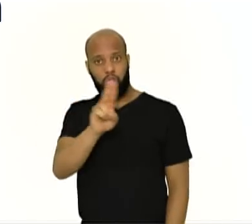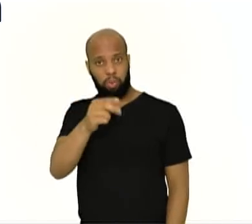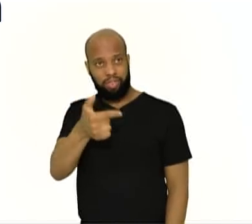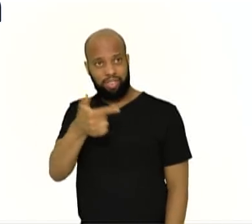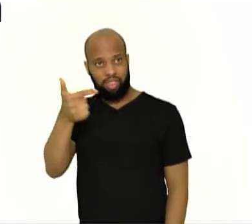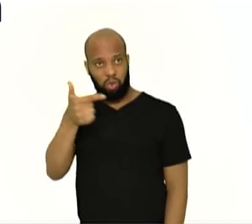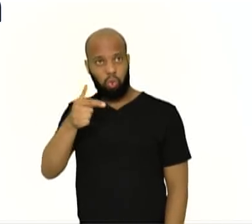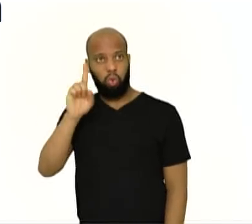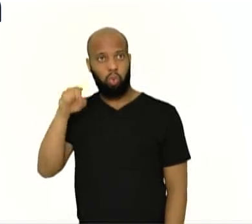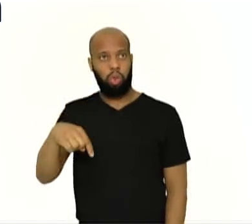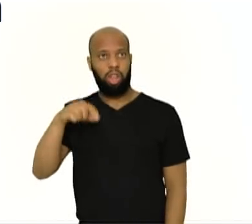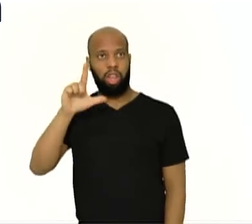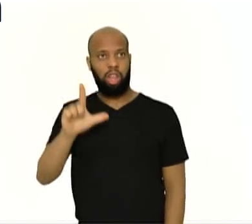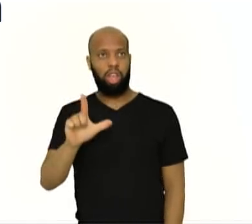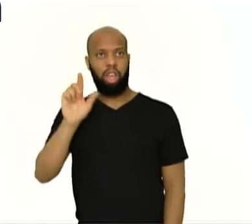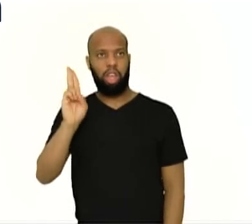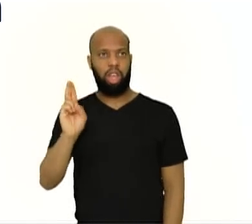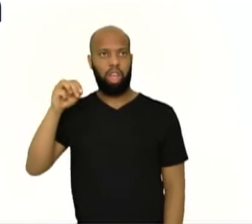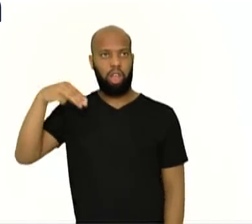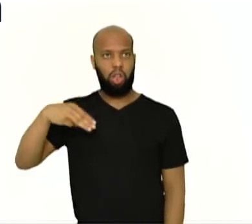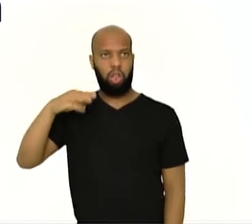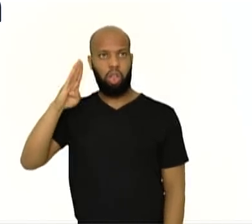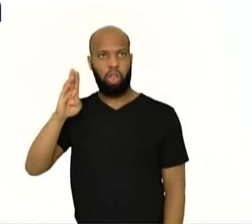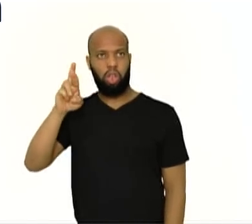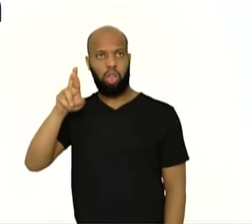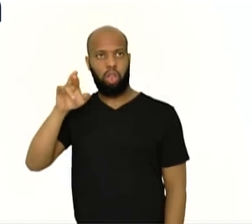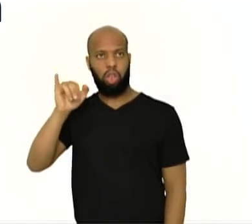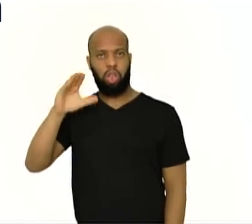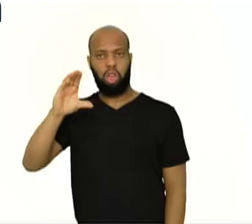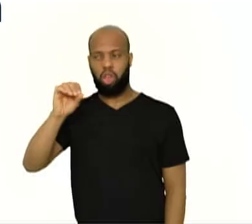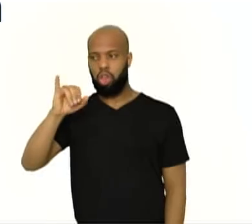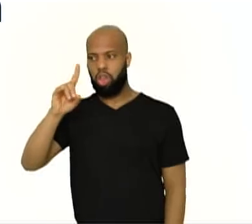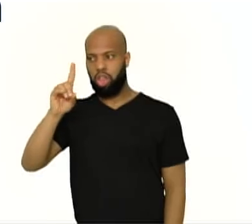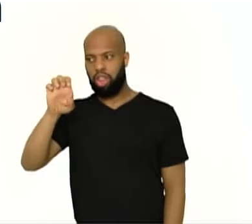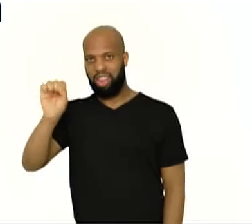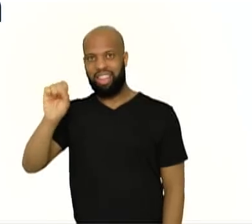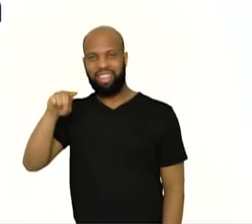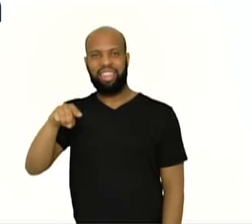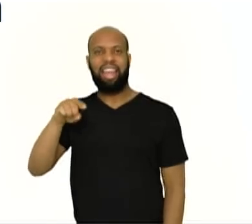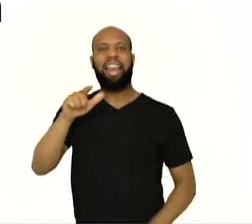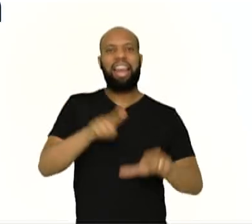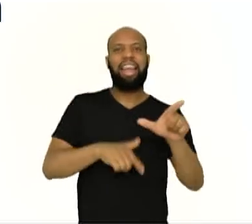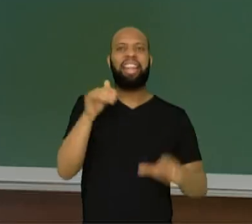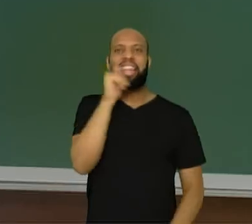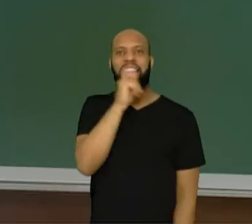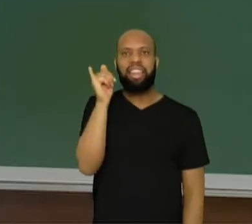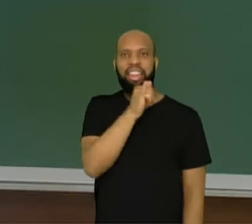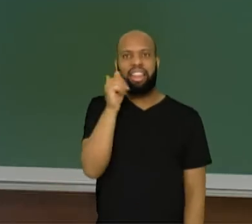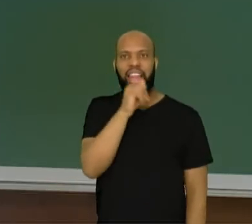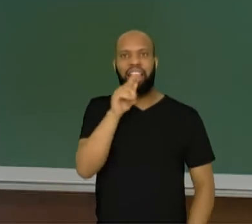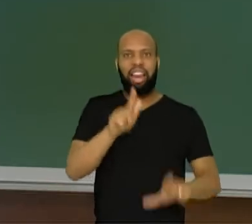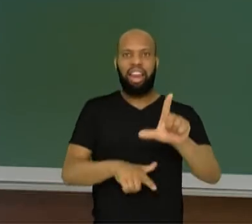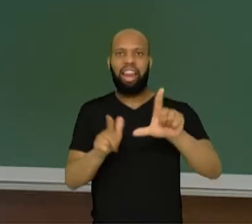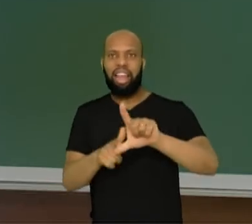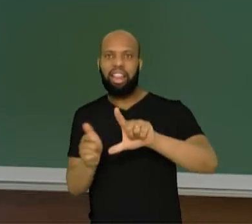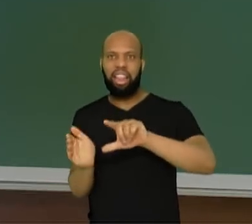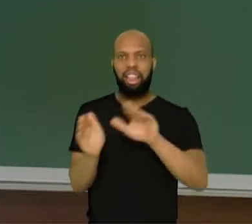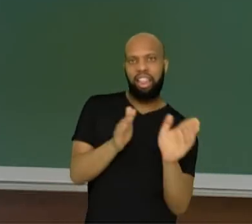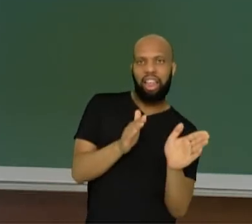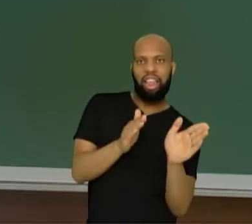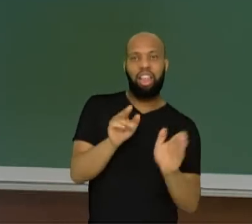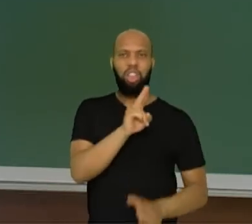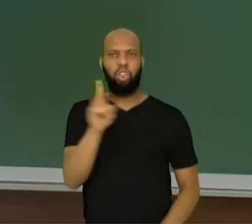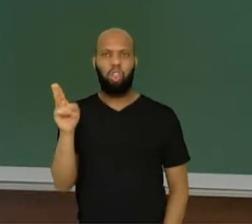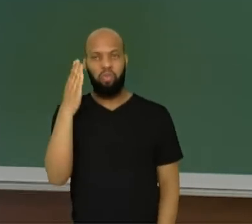Tá em latim. Olha como tá em itálico para chamar atenção. popularmente conhecida como